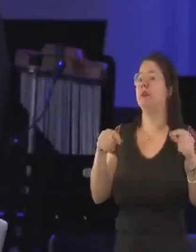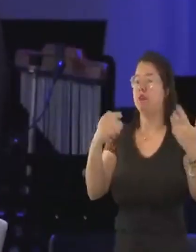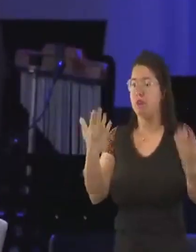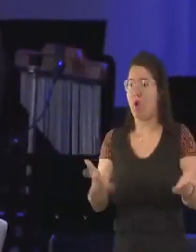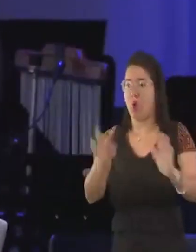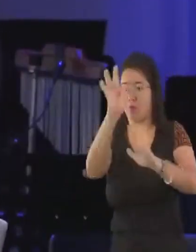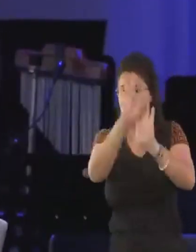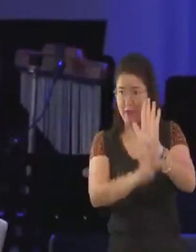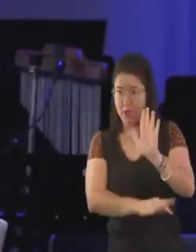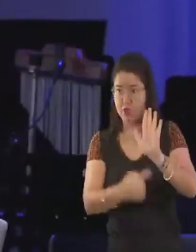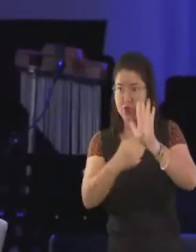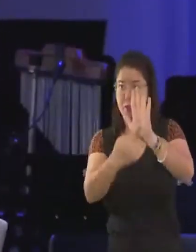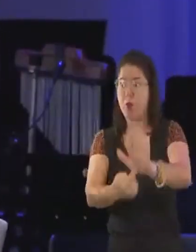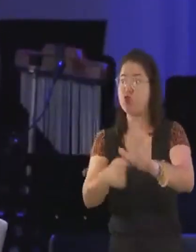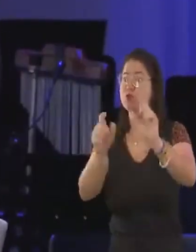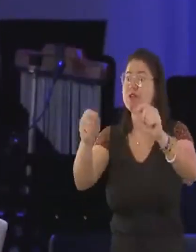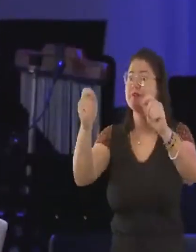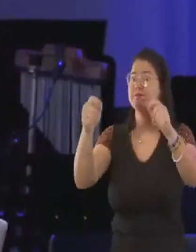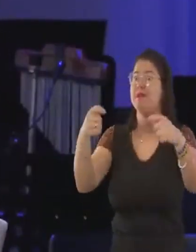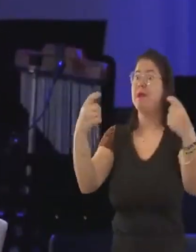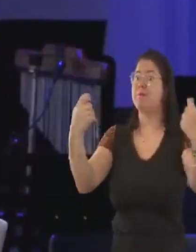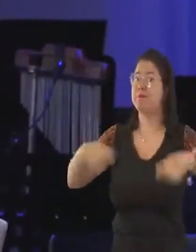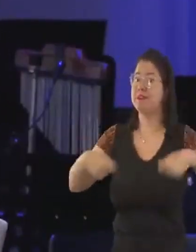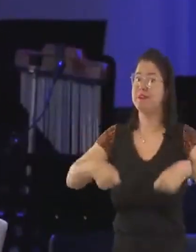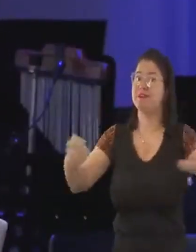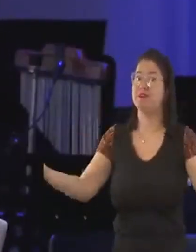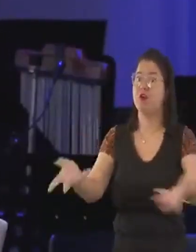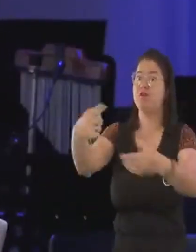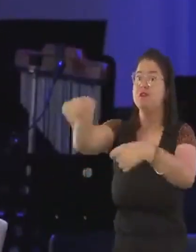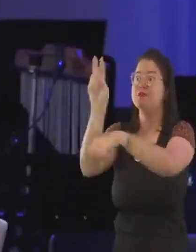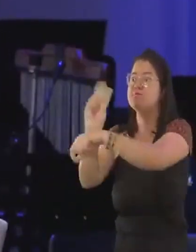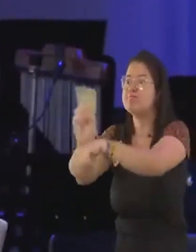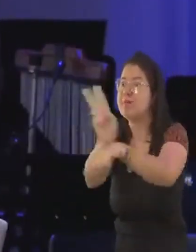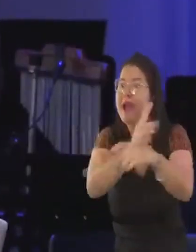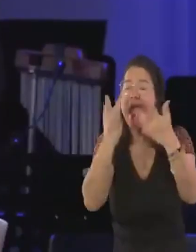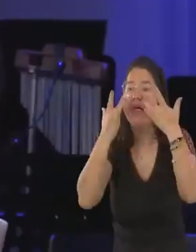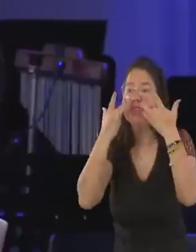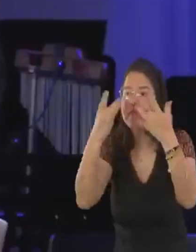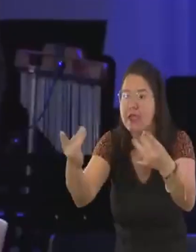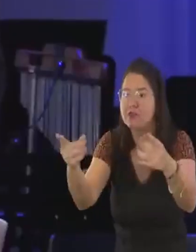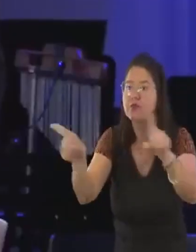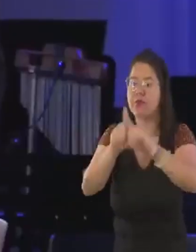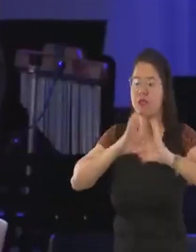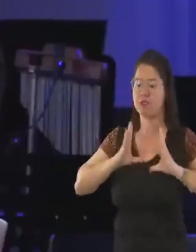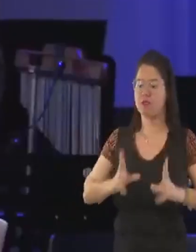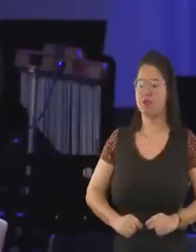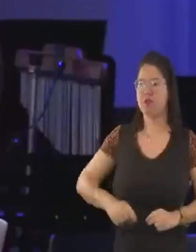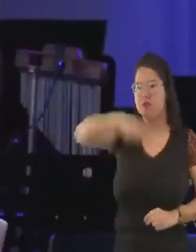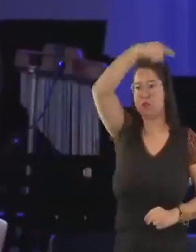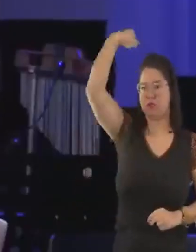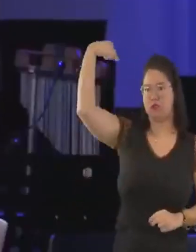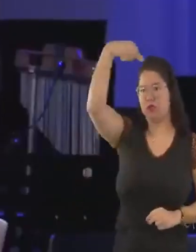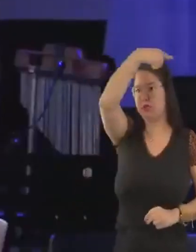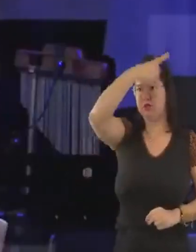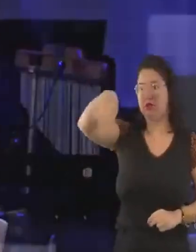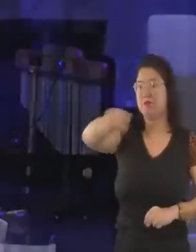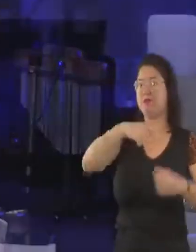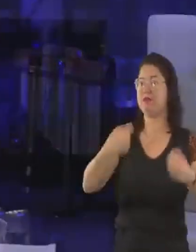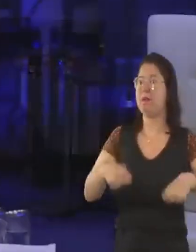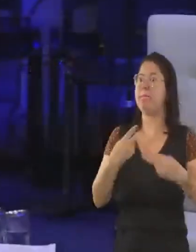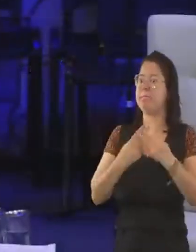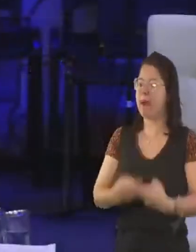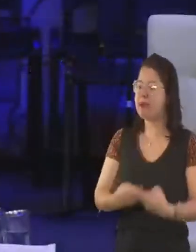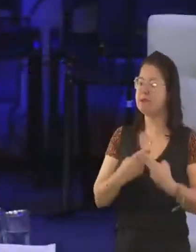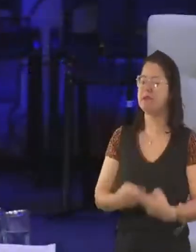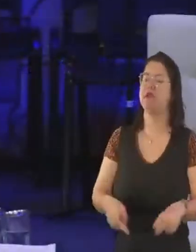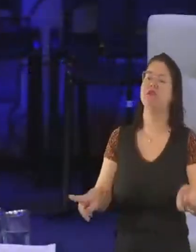bíblicos incentivam a vigilância e a santidade, indicando que o tempo atual é um período de paciência